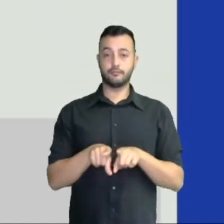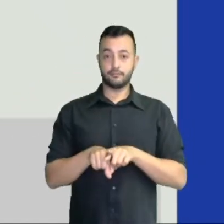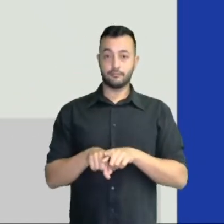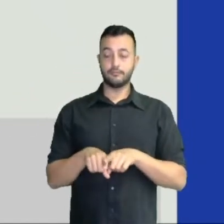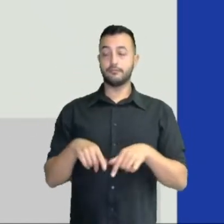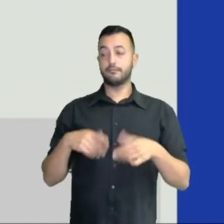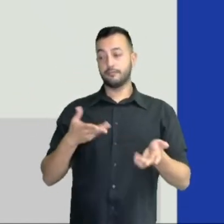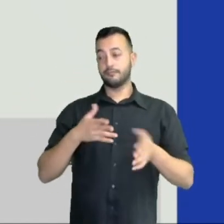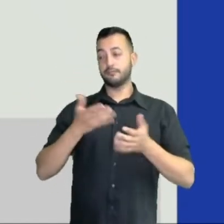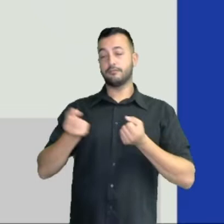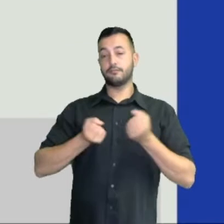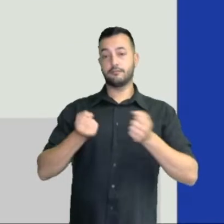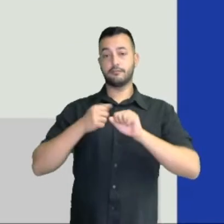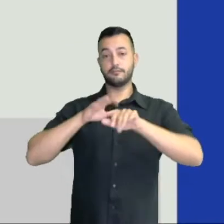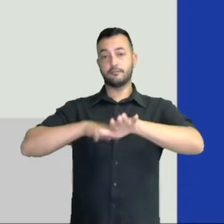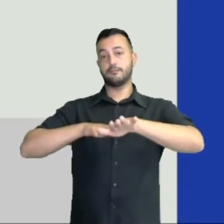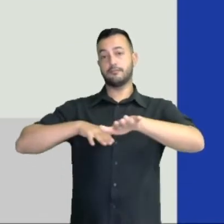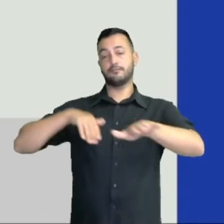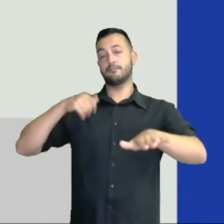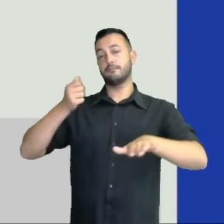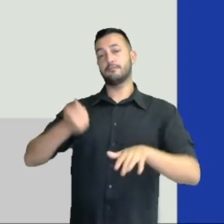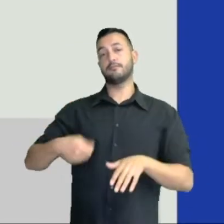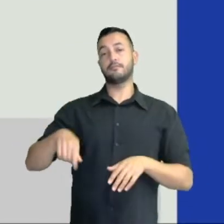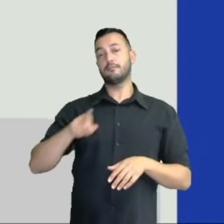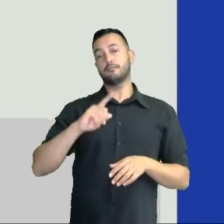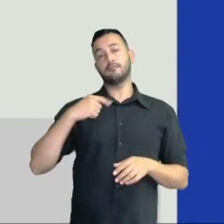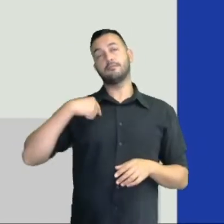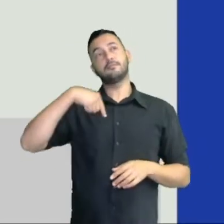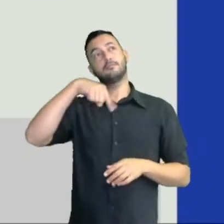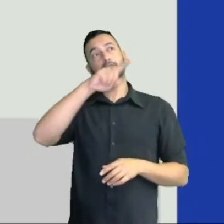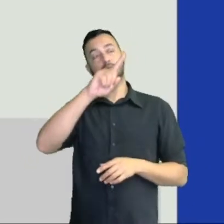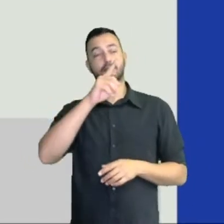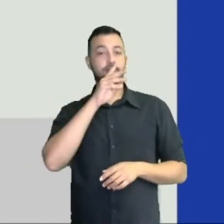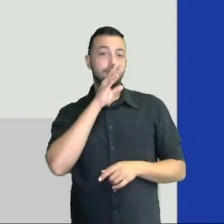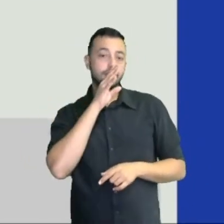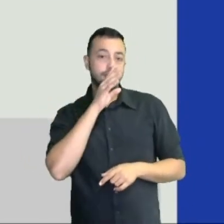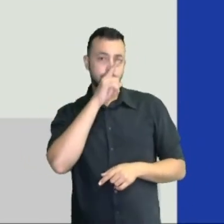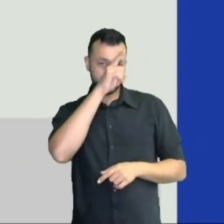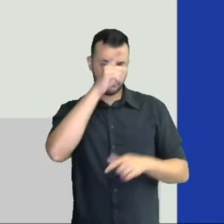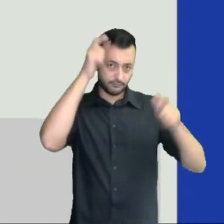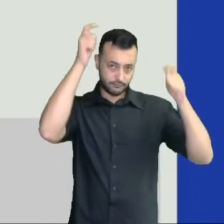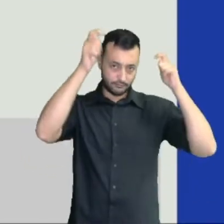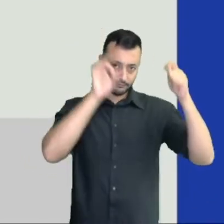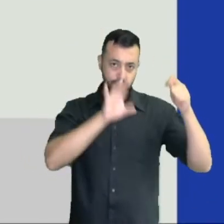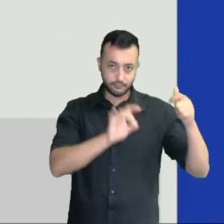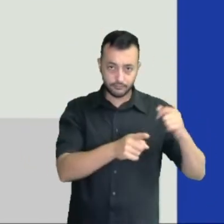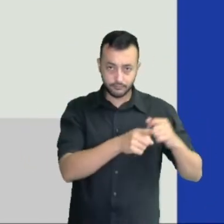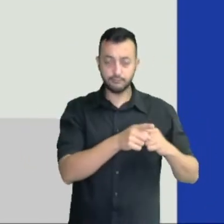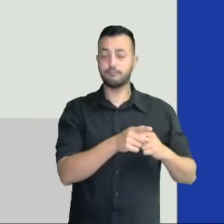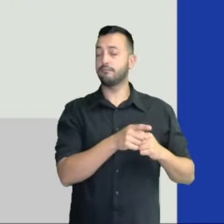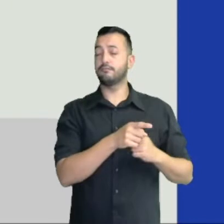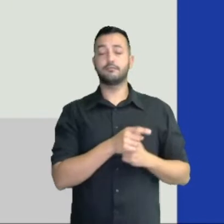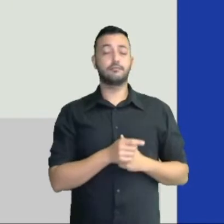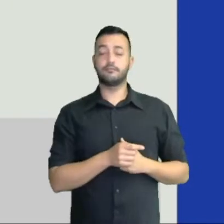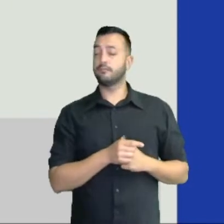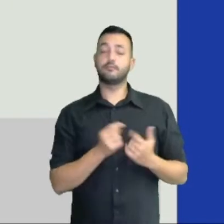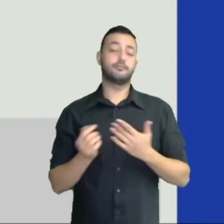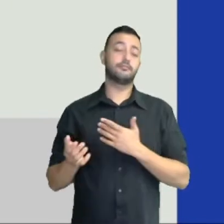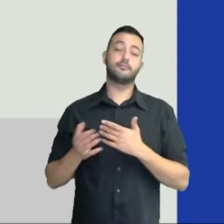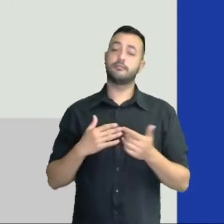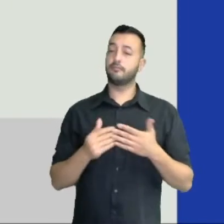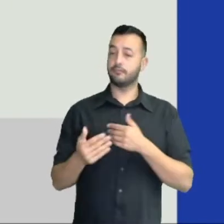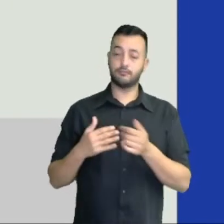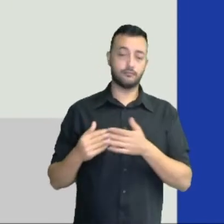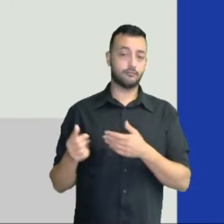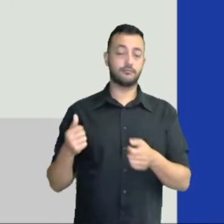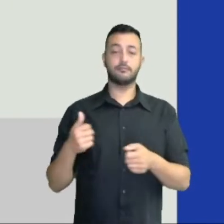esse congestionamento você não precisa ir à cidade do México para você ver esse congestionamento, né? Em qualquer